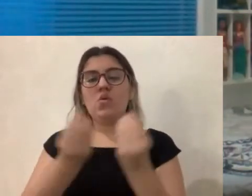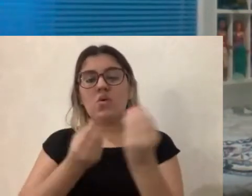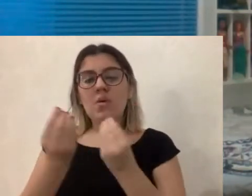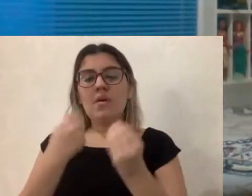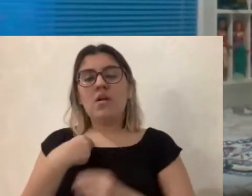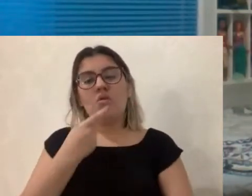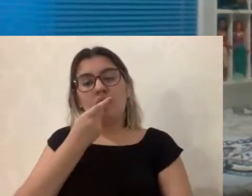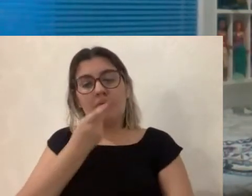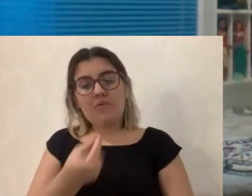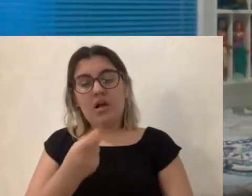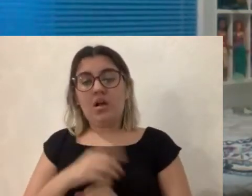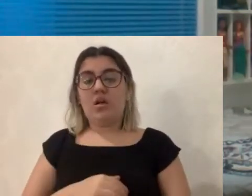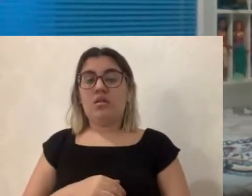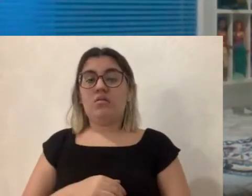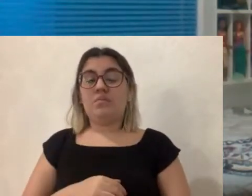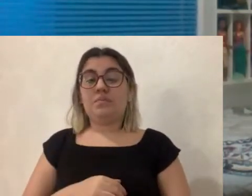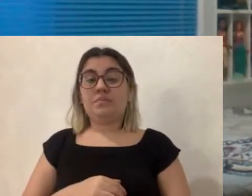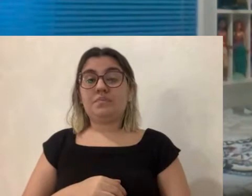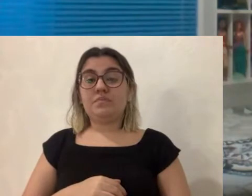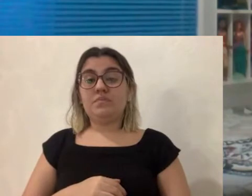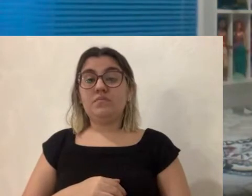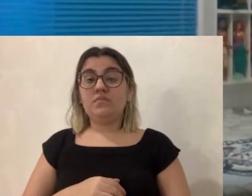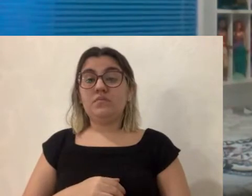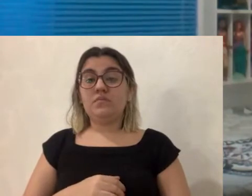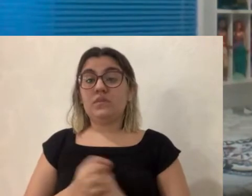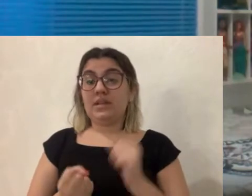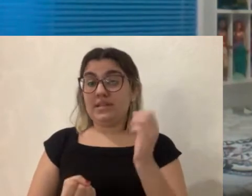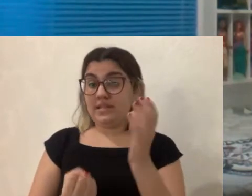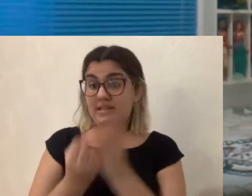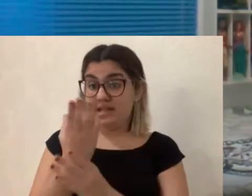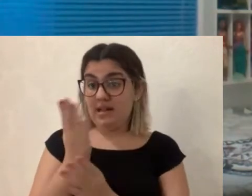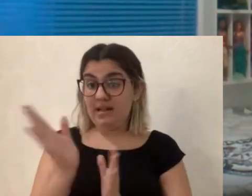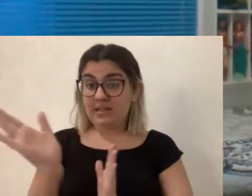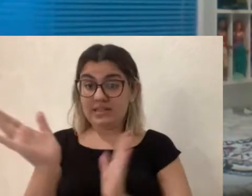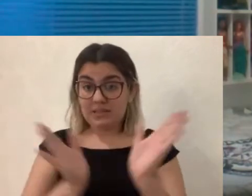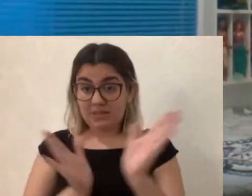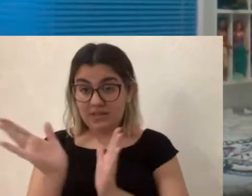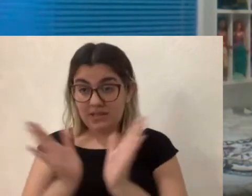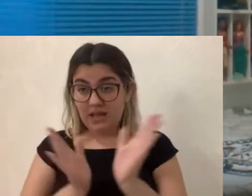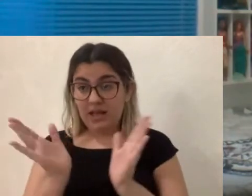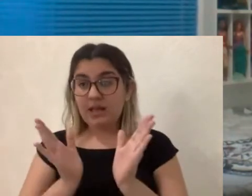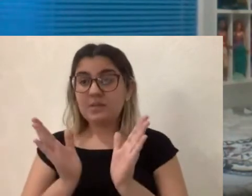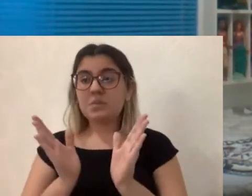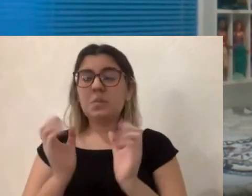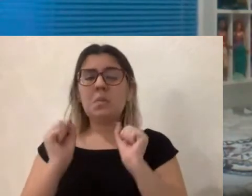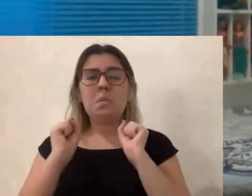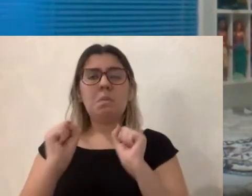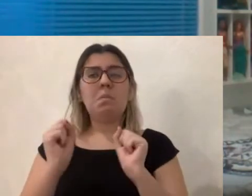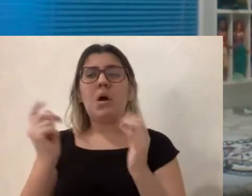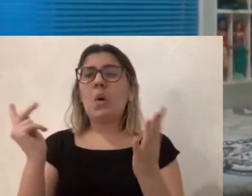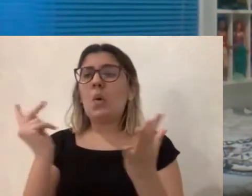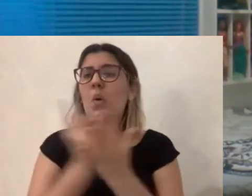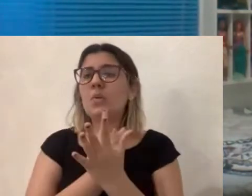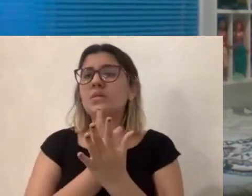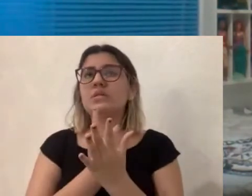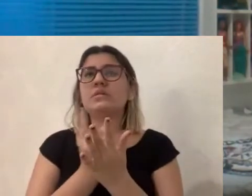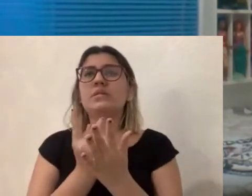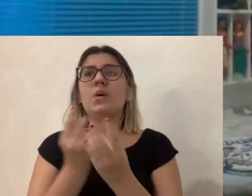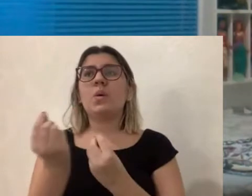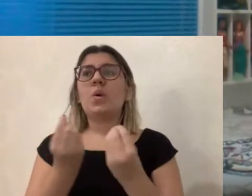acessar, criar acesso, criar acessibilidade, pode acontecer por caminhos muito